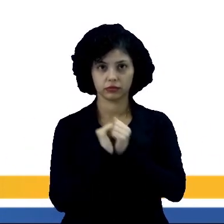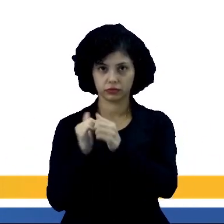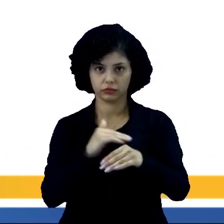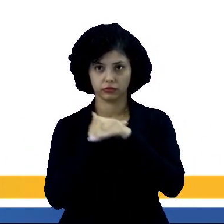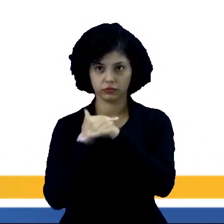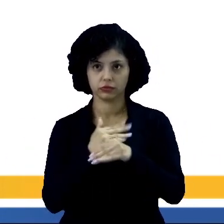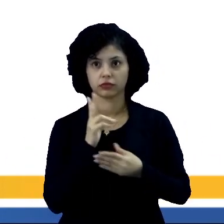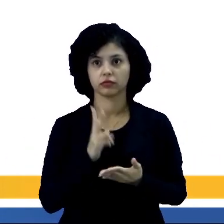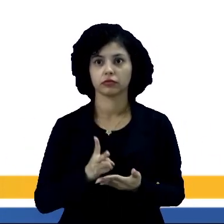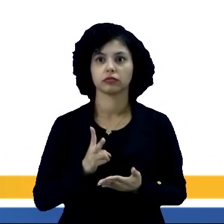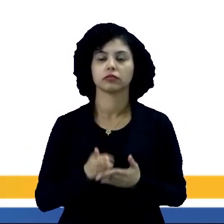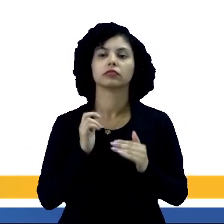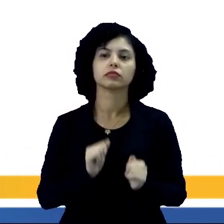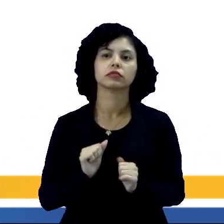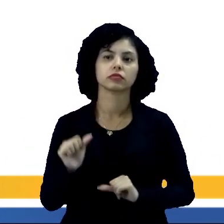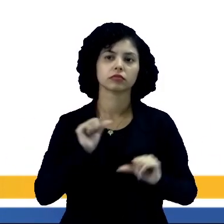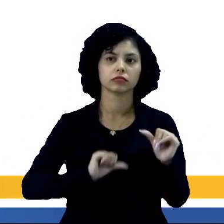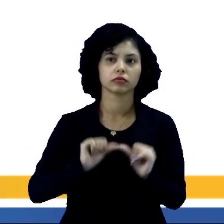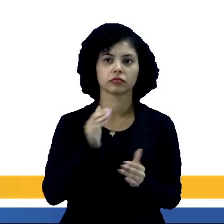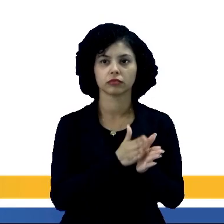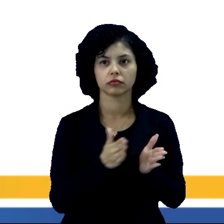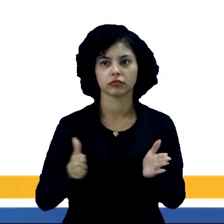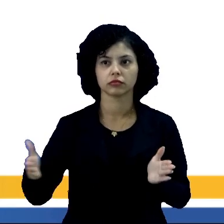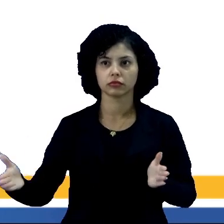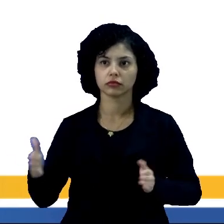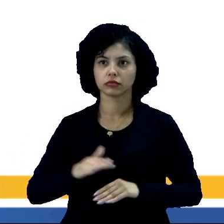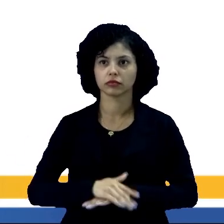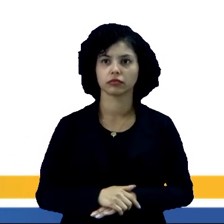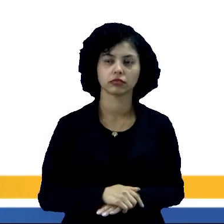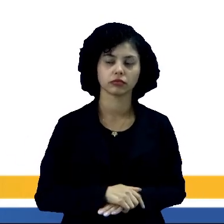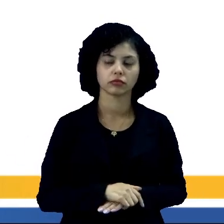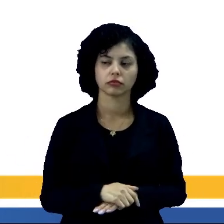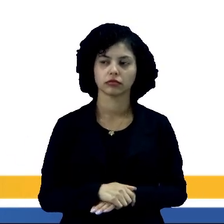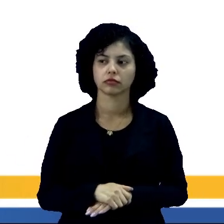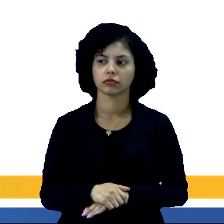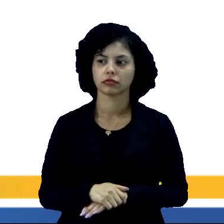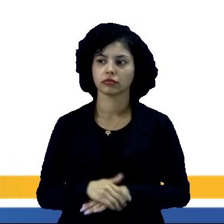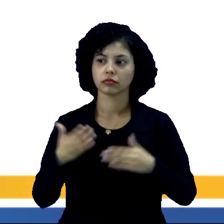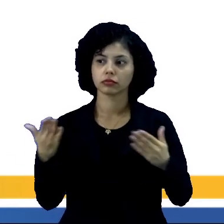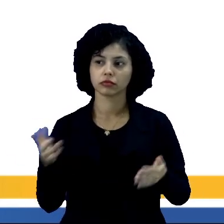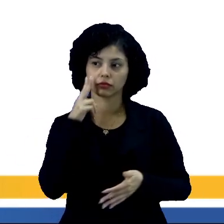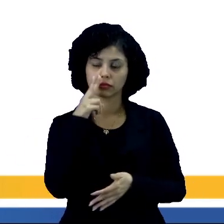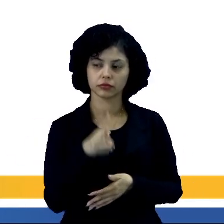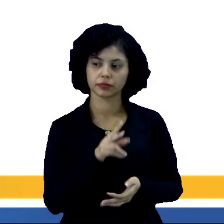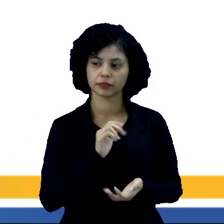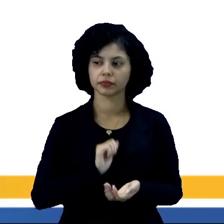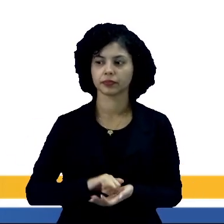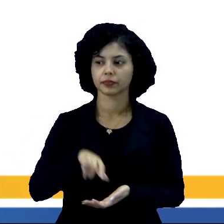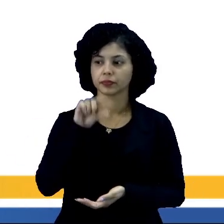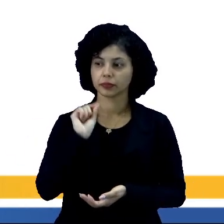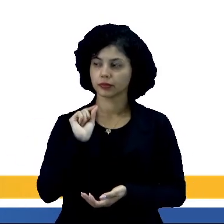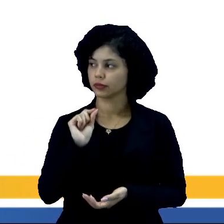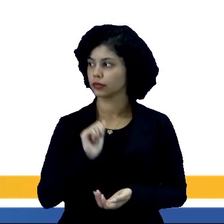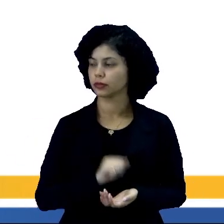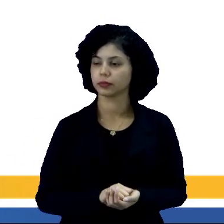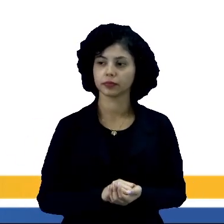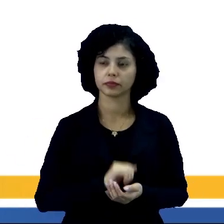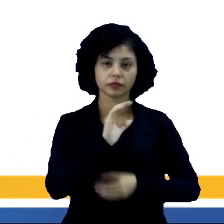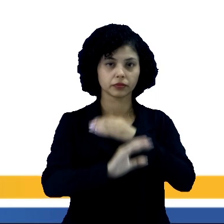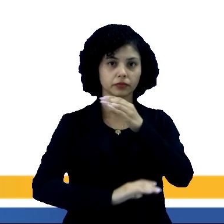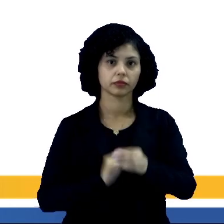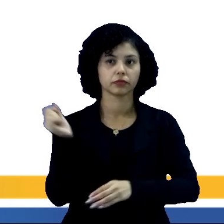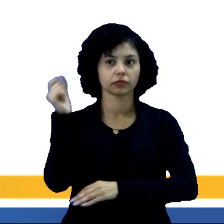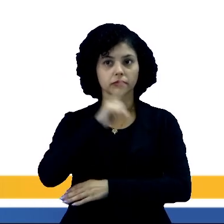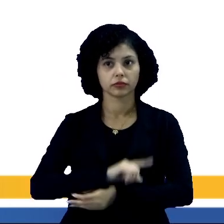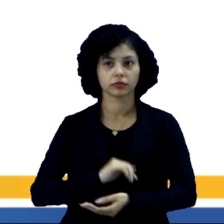jeito. Sempre pode ser que esteja passando por alguma modificação. E aí a gente vai entender hoje o que seria o ciclo